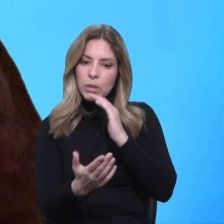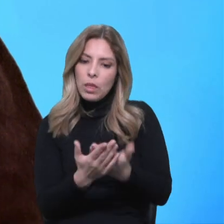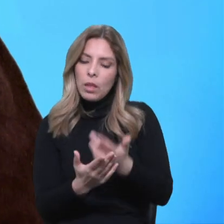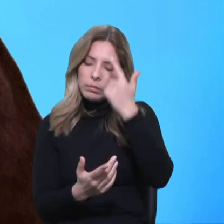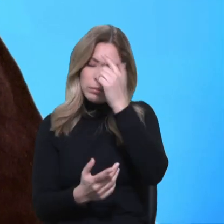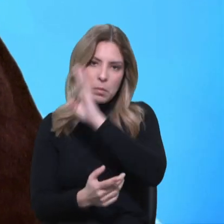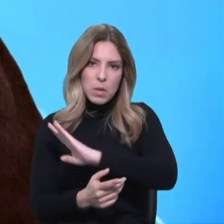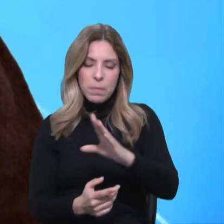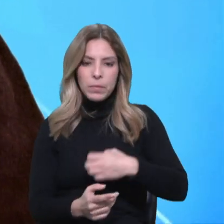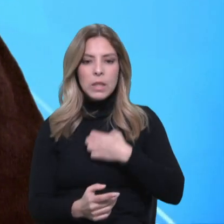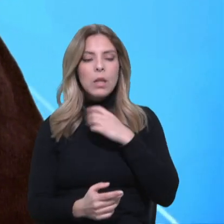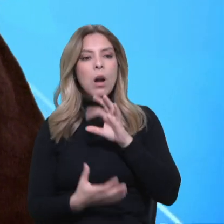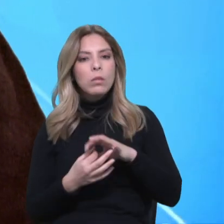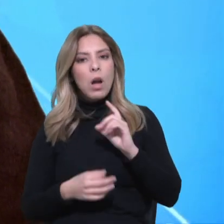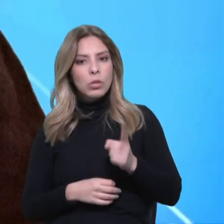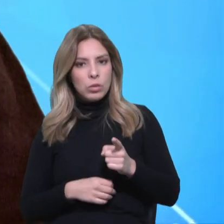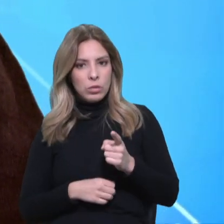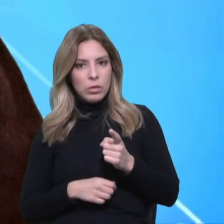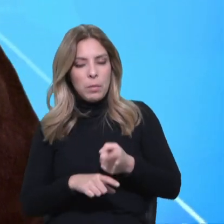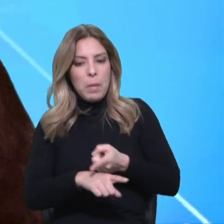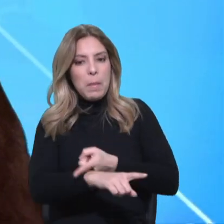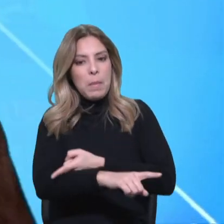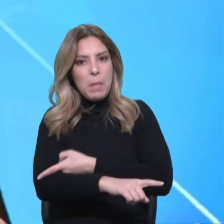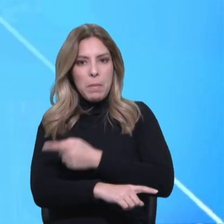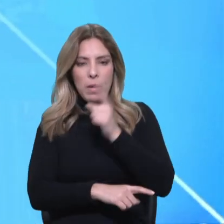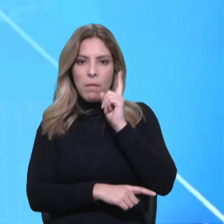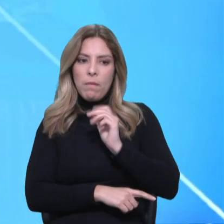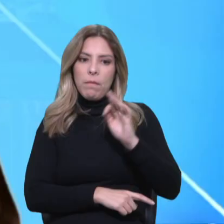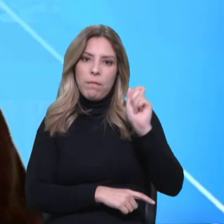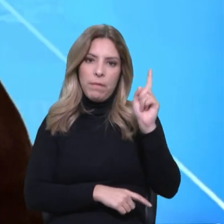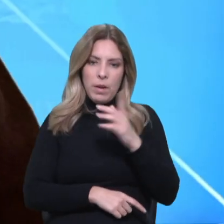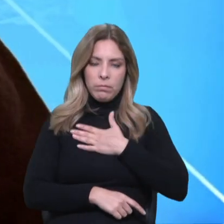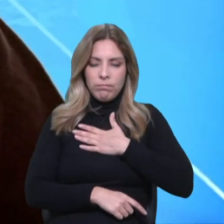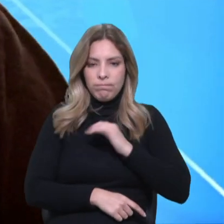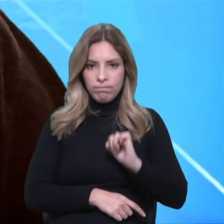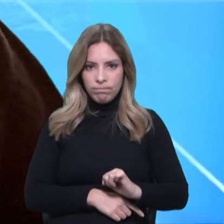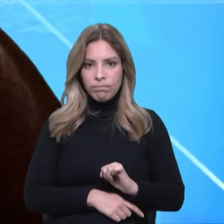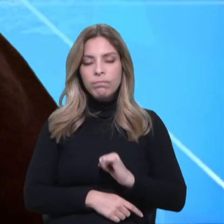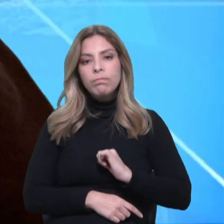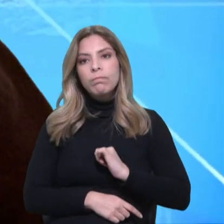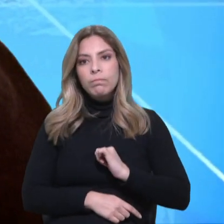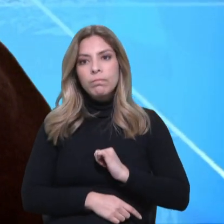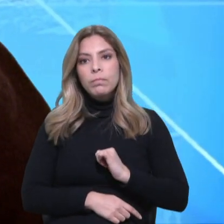aumentado a minha fé. A forma até como é encarado